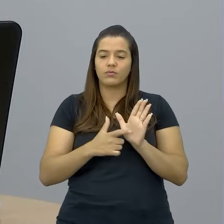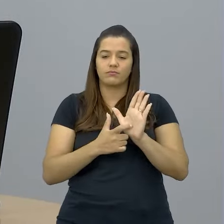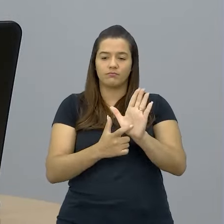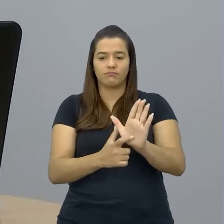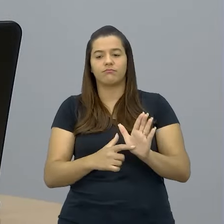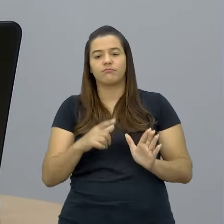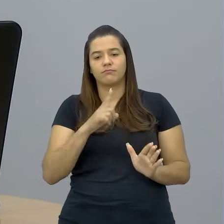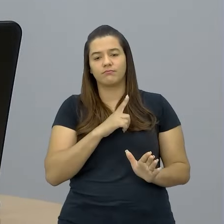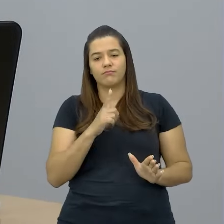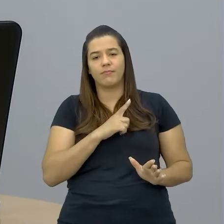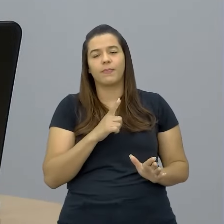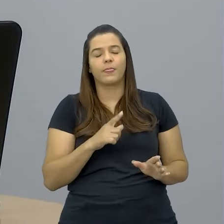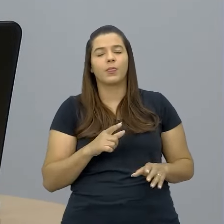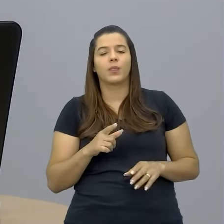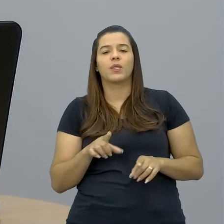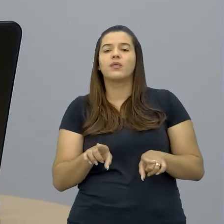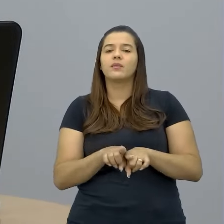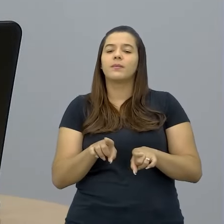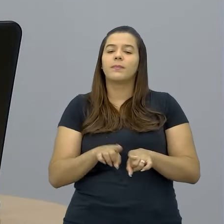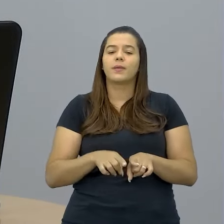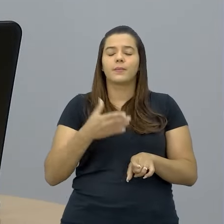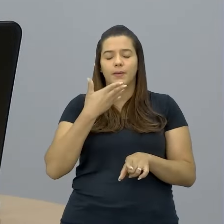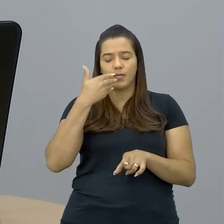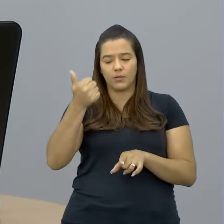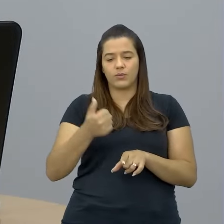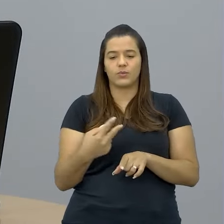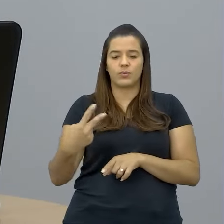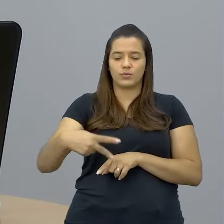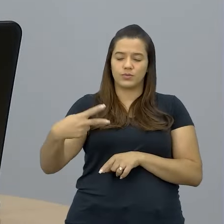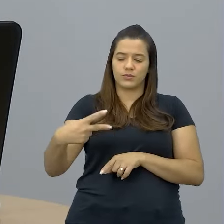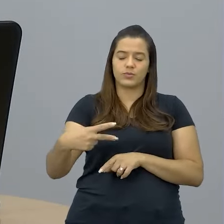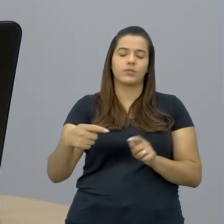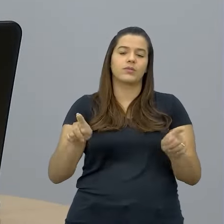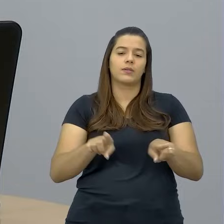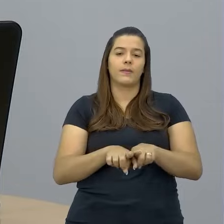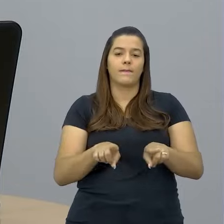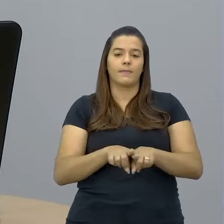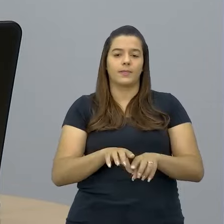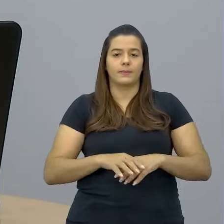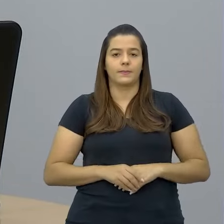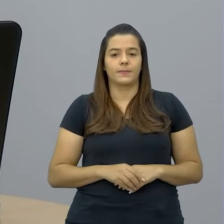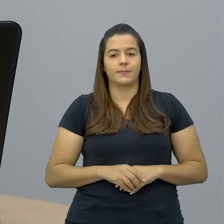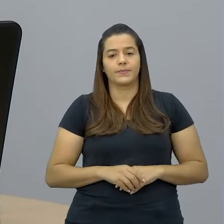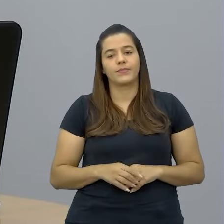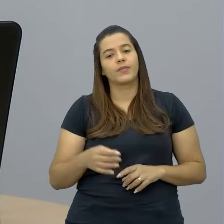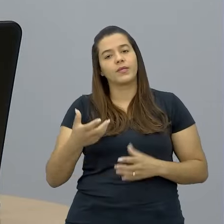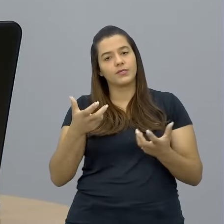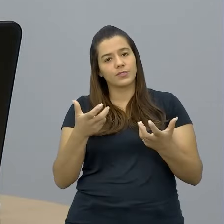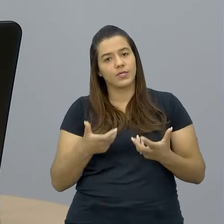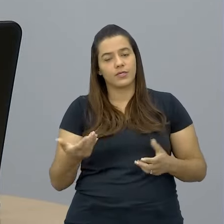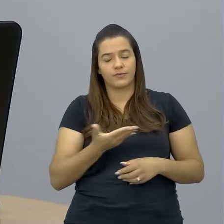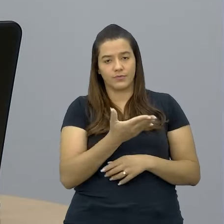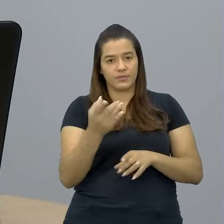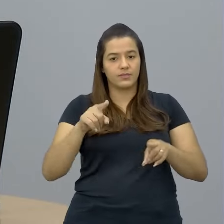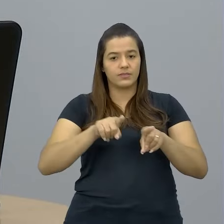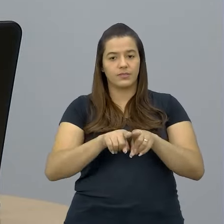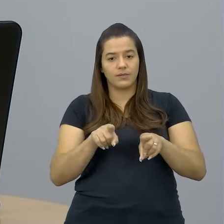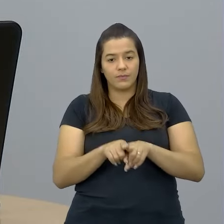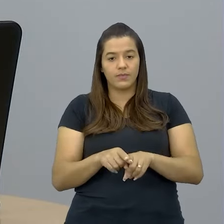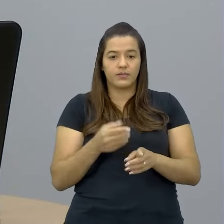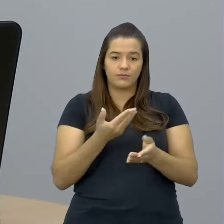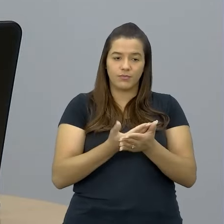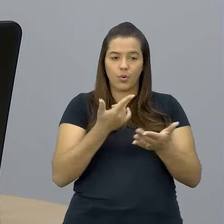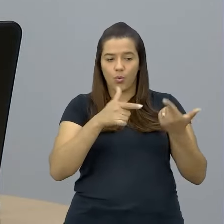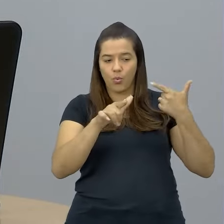com a primeira com o segundo componente, primeiro componente com o segundo componente. Então é isso que a gente espera que vocês façam também. Esses